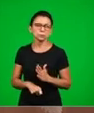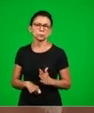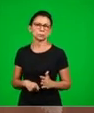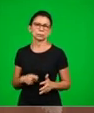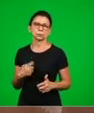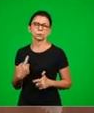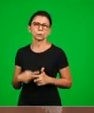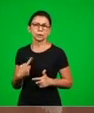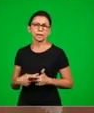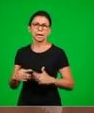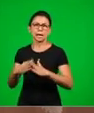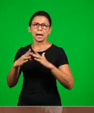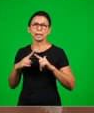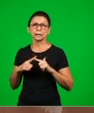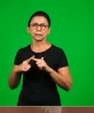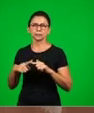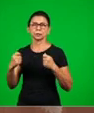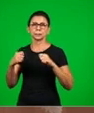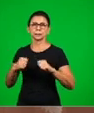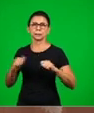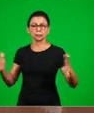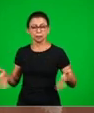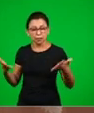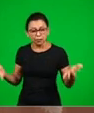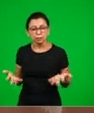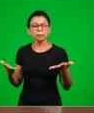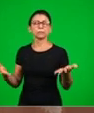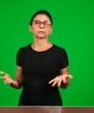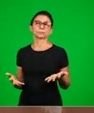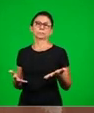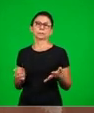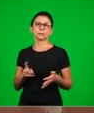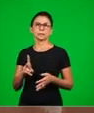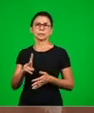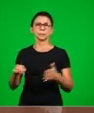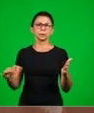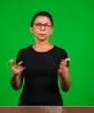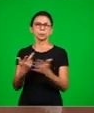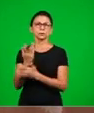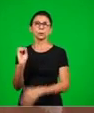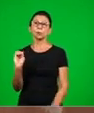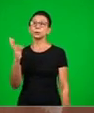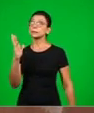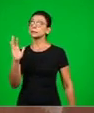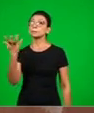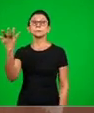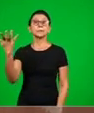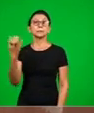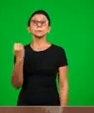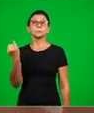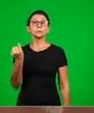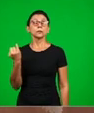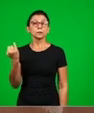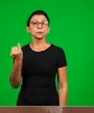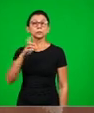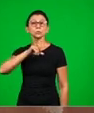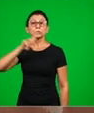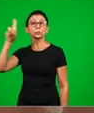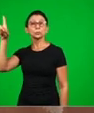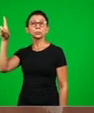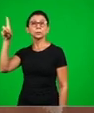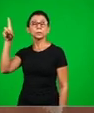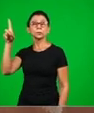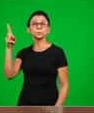avivamentos. E os grandes avivamentos foram vésperas de grandes ocorrências, grandes acontecimentos, quando Deus precisou